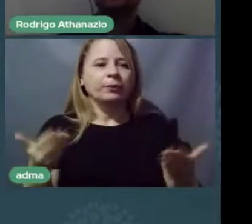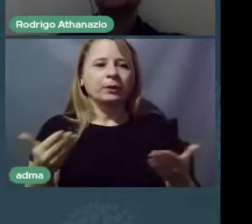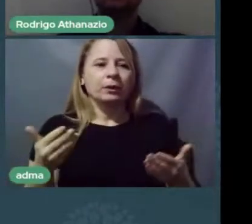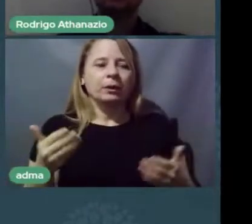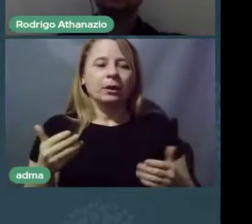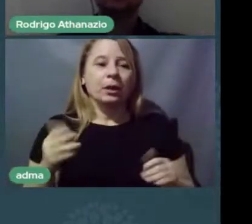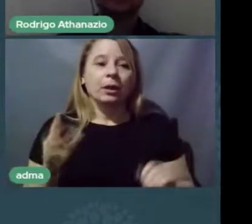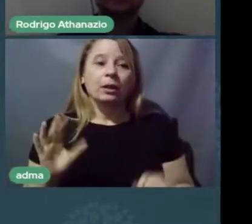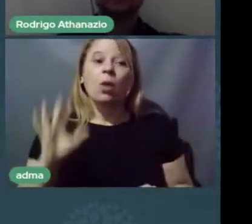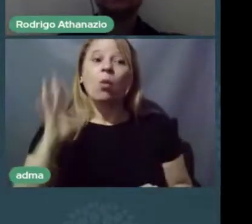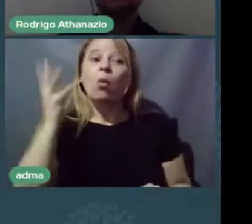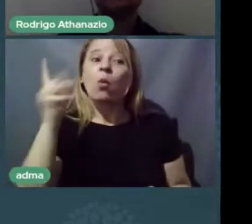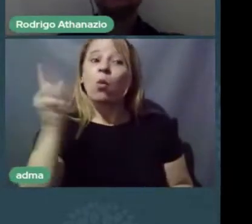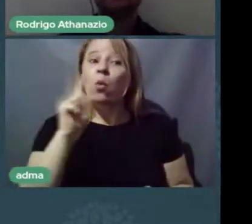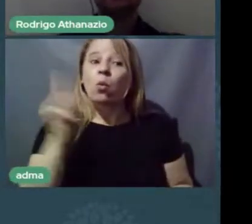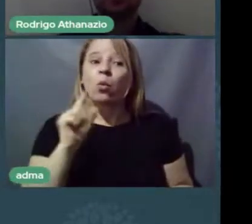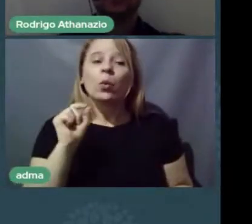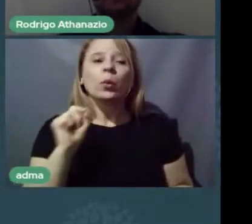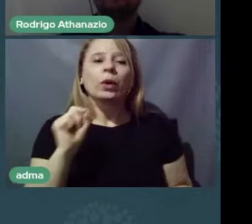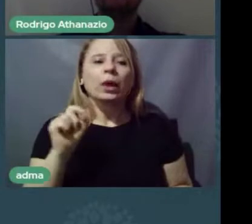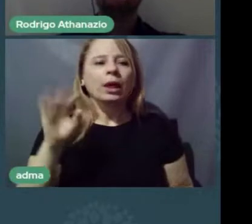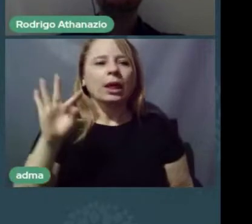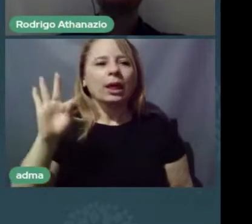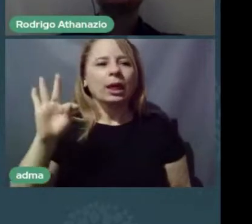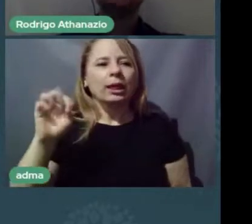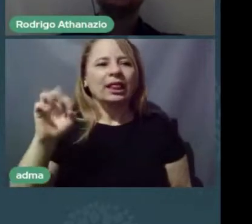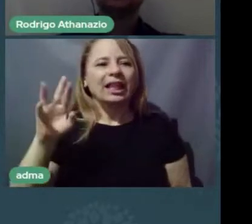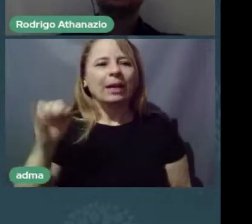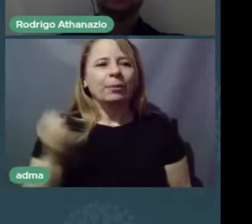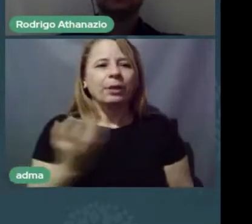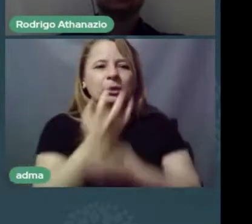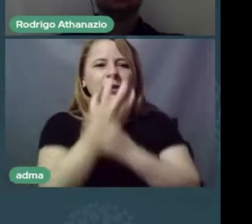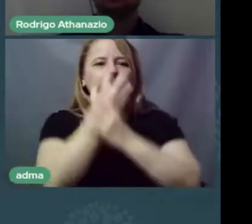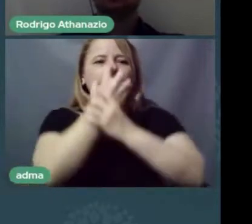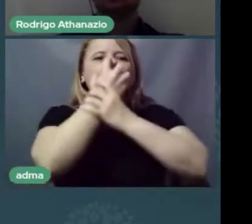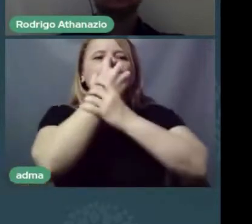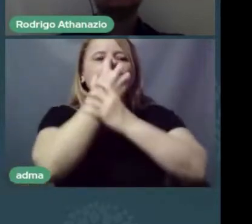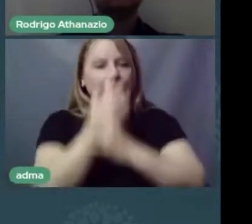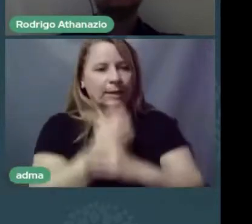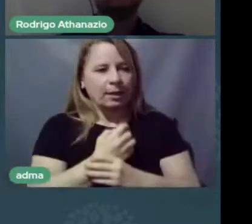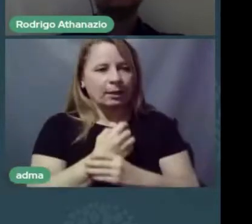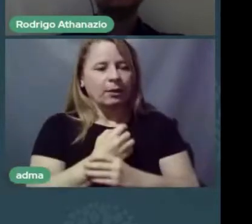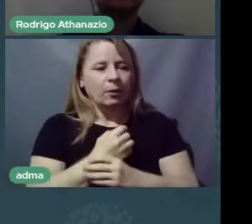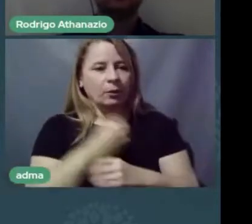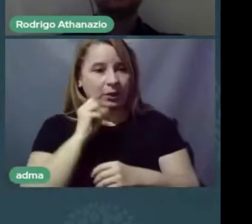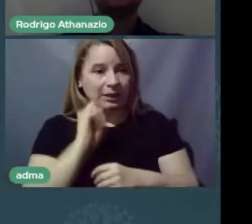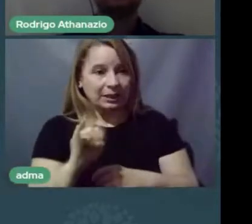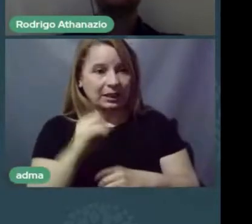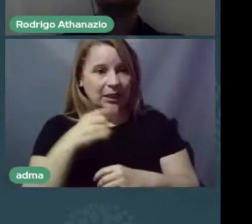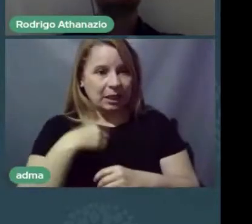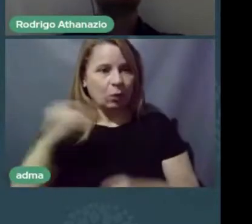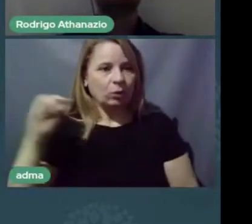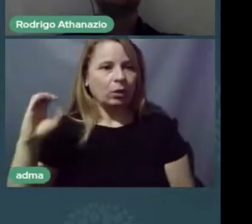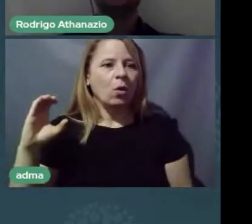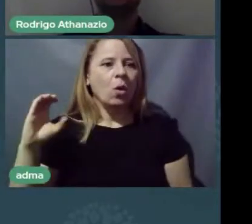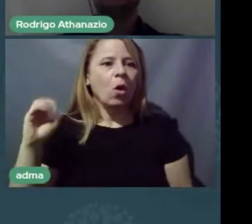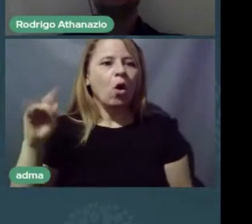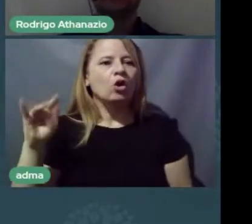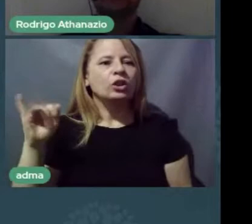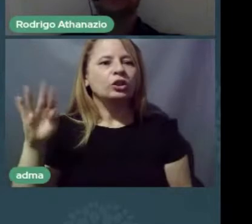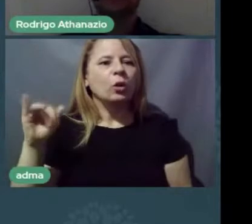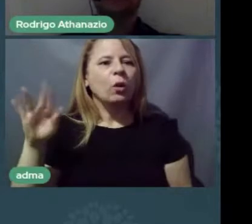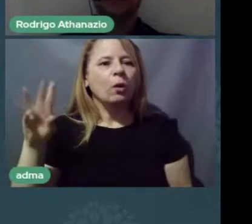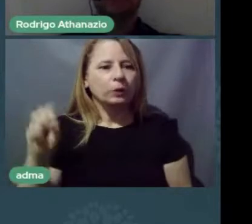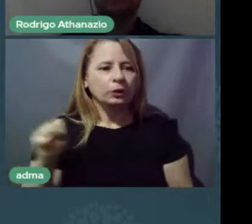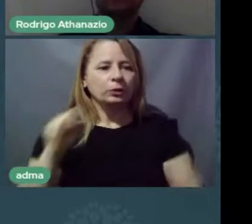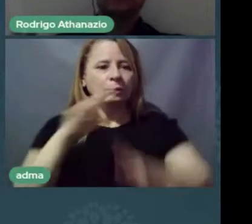acontece quando a gente está usando a terapia inalatória. Quando eu estou dando o corticóide pela via inalatória, são doses